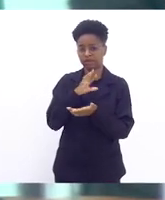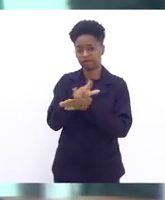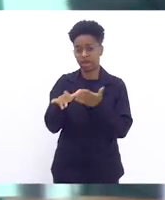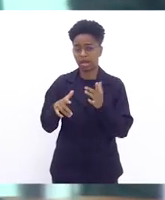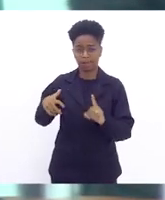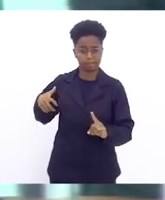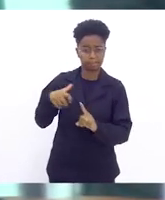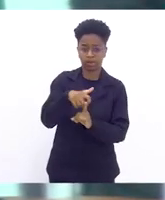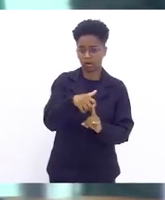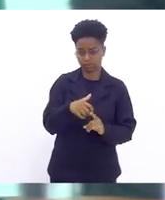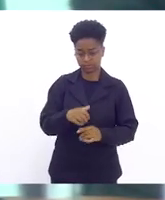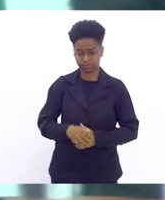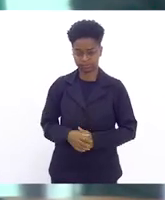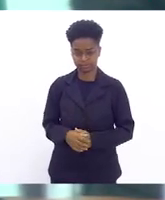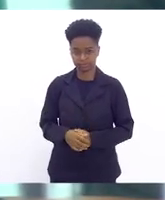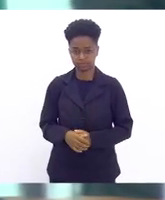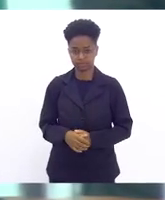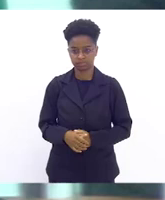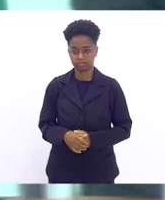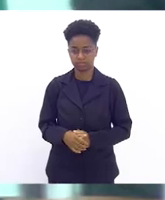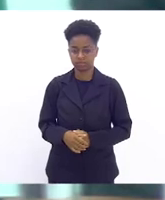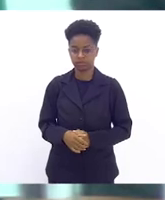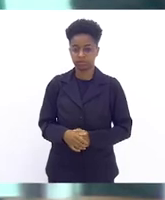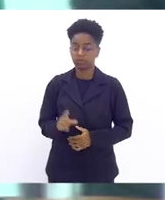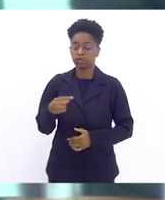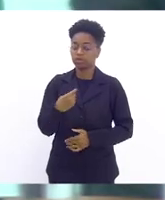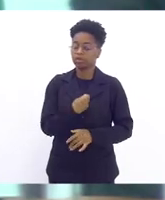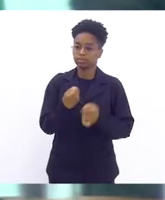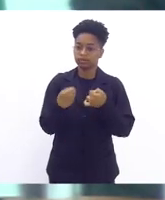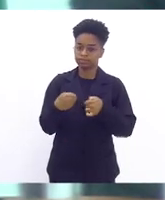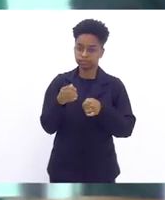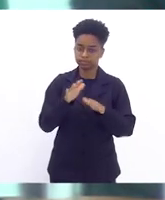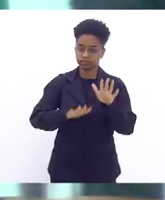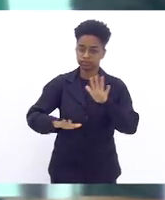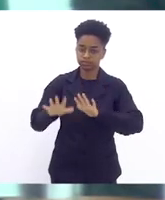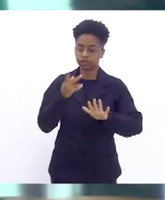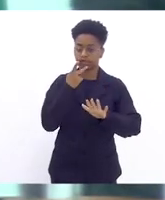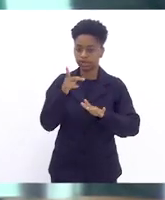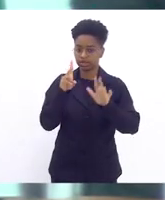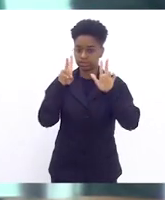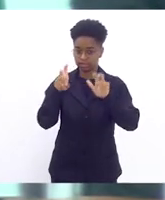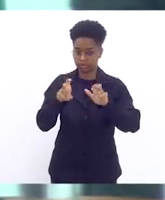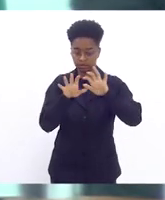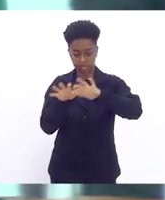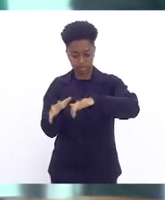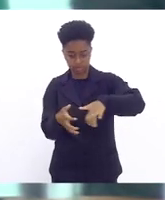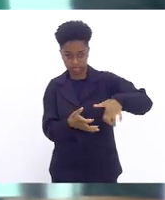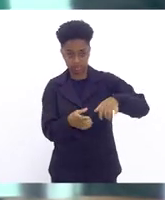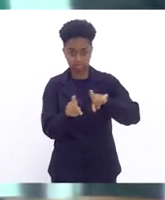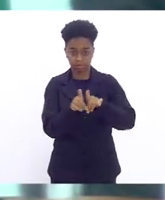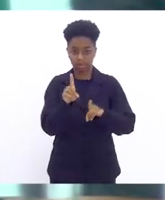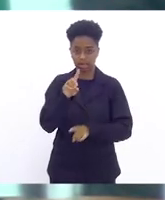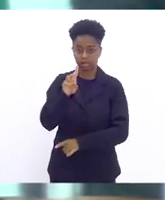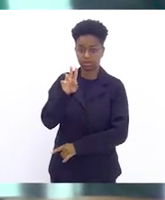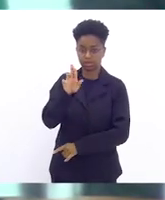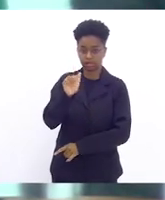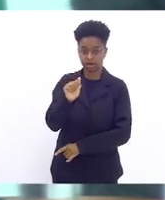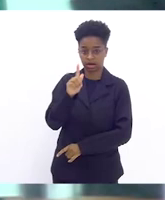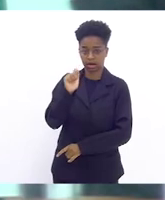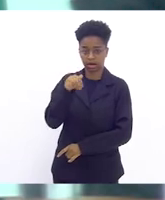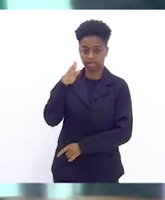nossas estradas a gente tem muito cuidado quando a gente fala em desassoreamento e dragagem a 356 ver